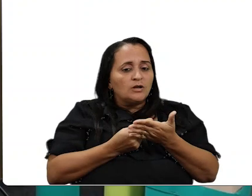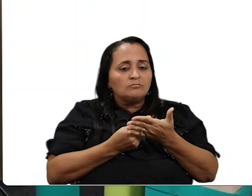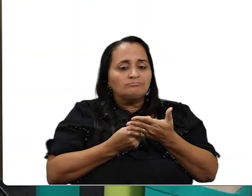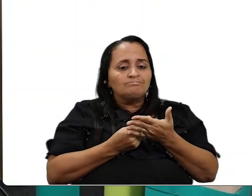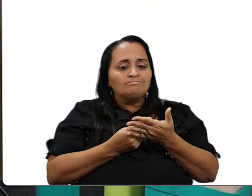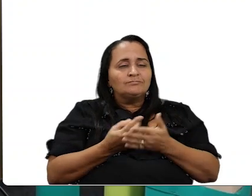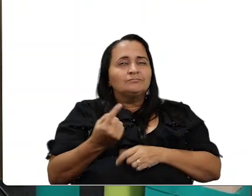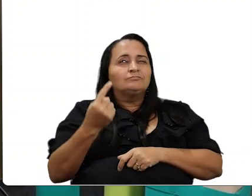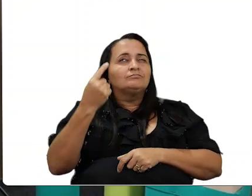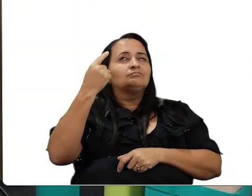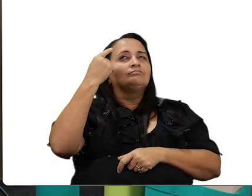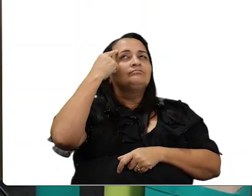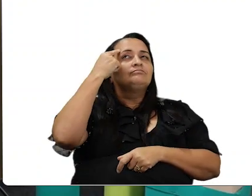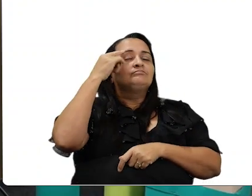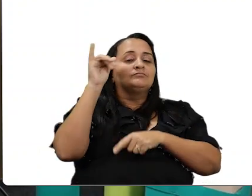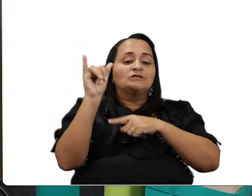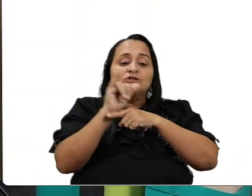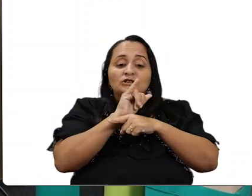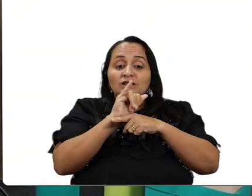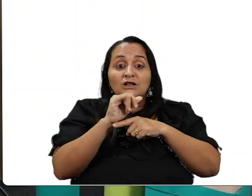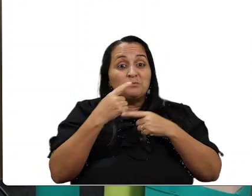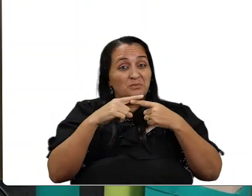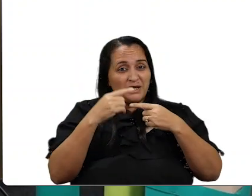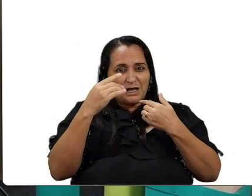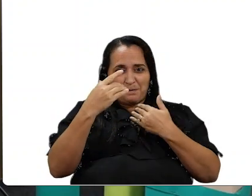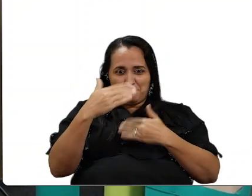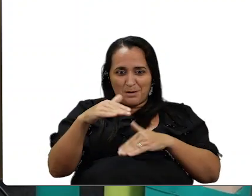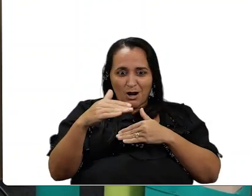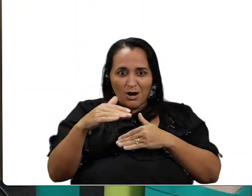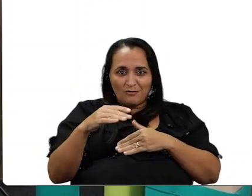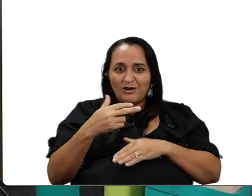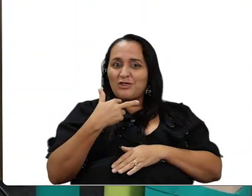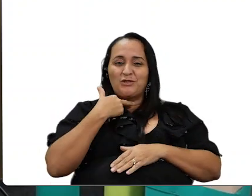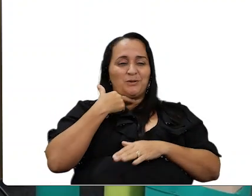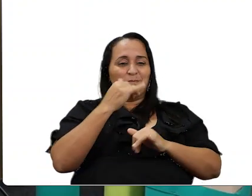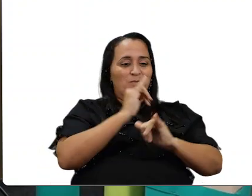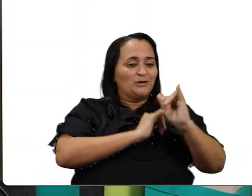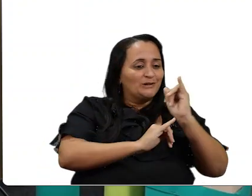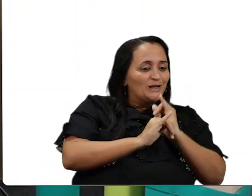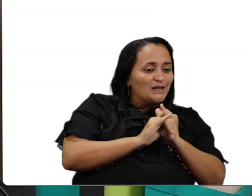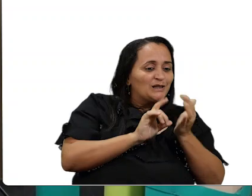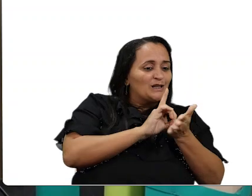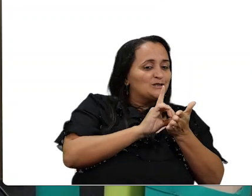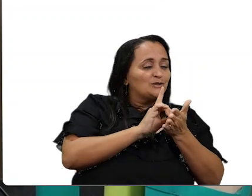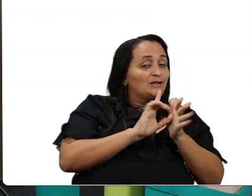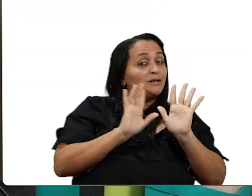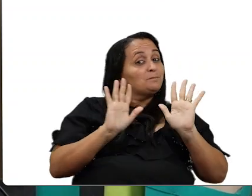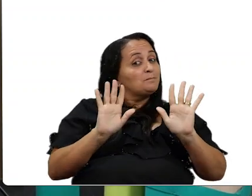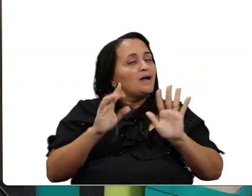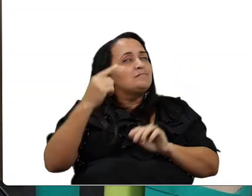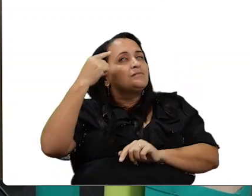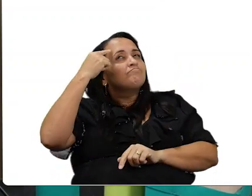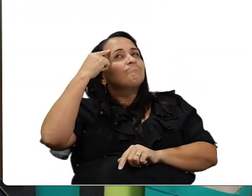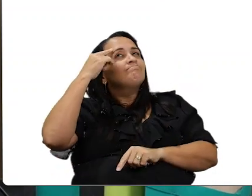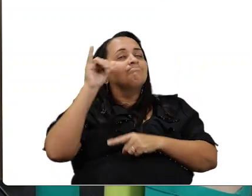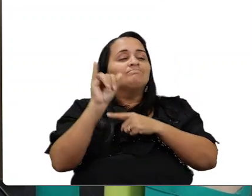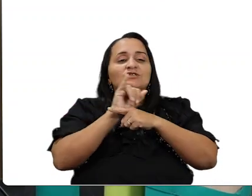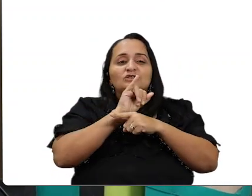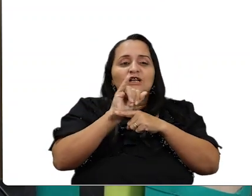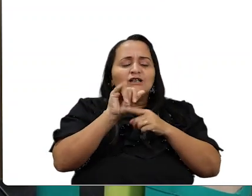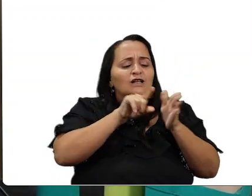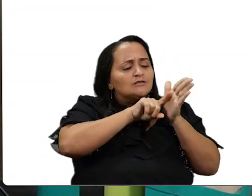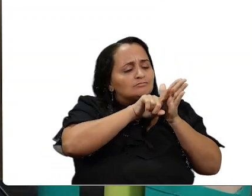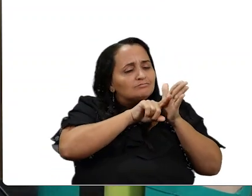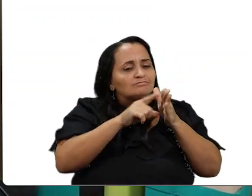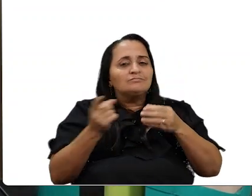recorrer a essas estratégias para poder entender o significado das palavras. Não tinha como